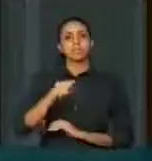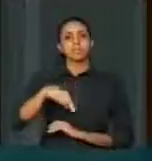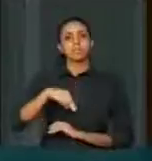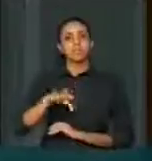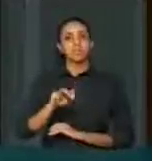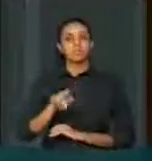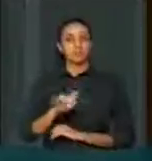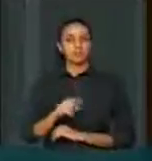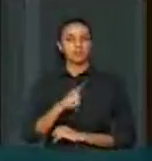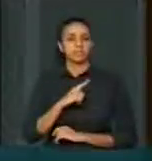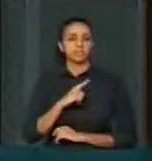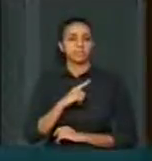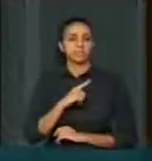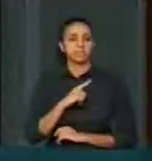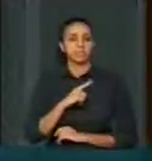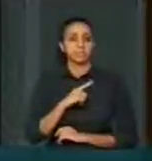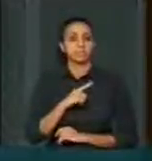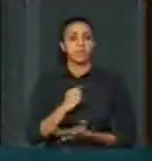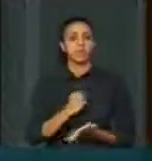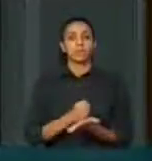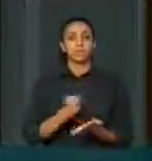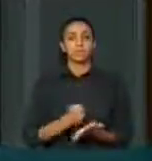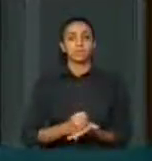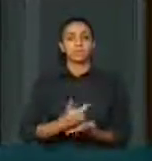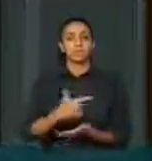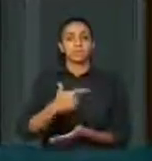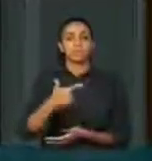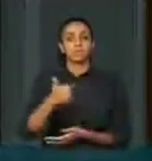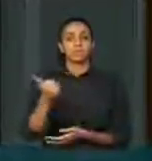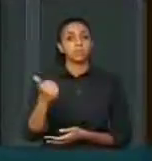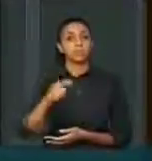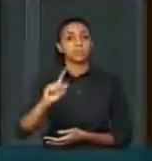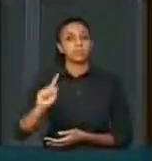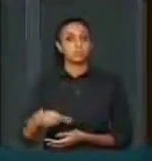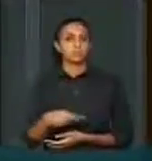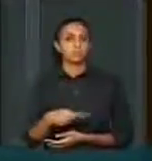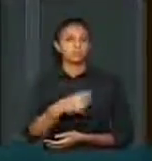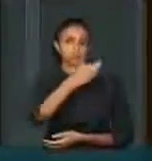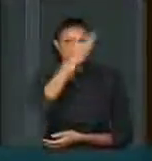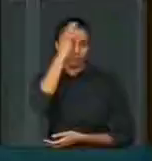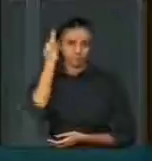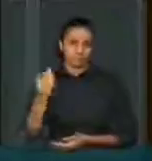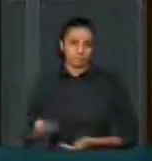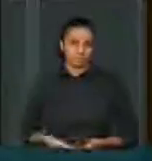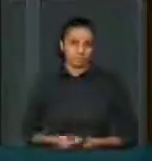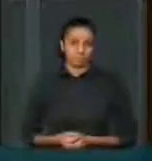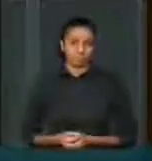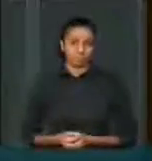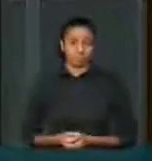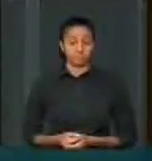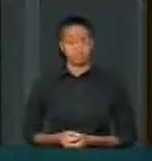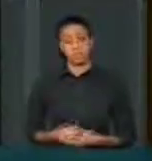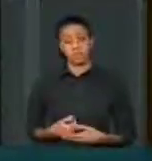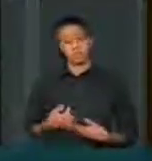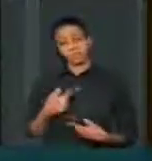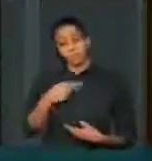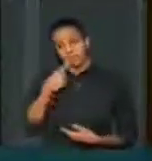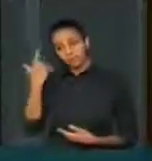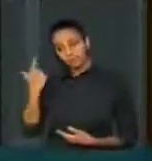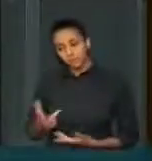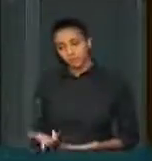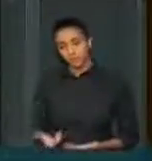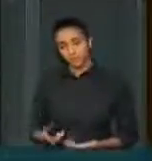da contratação de 12 mil funcionários públicos federais. E eu queria novamente frisar a necessidade que o